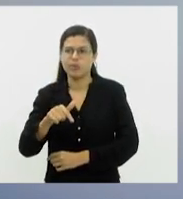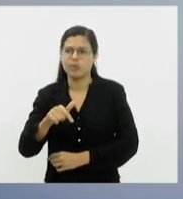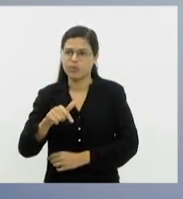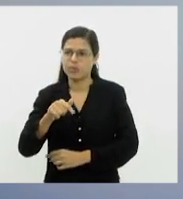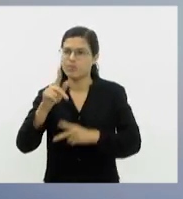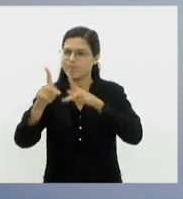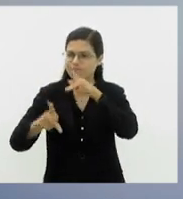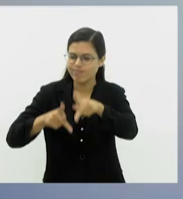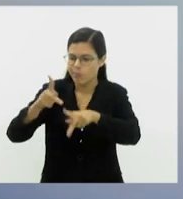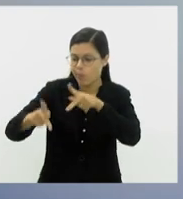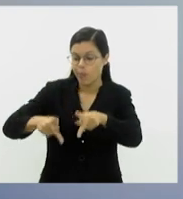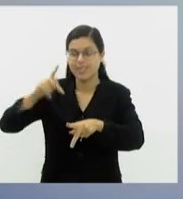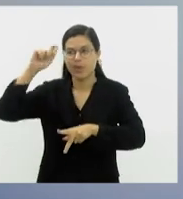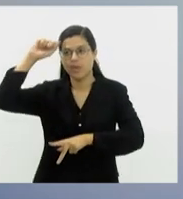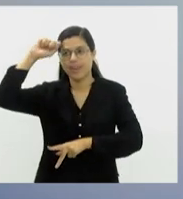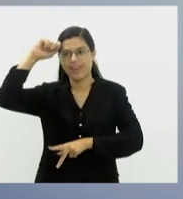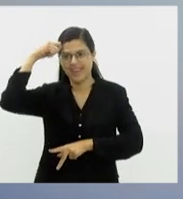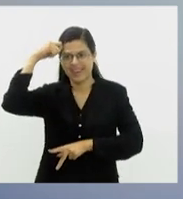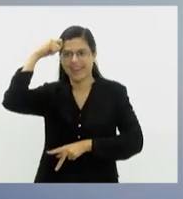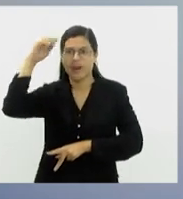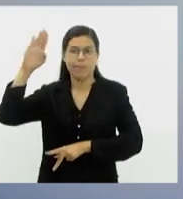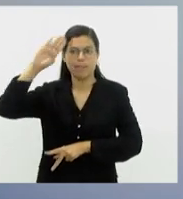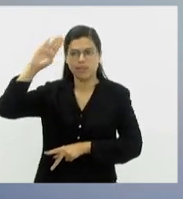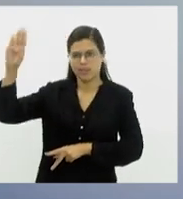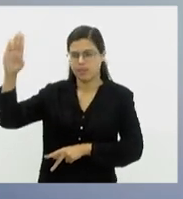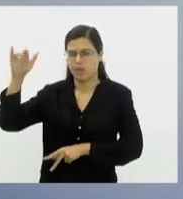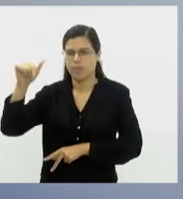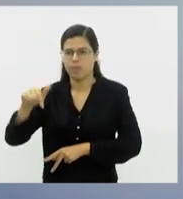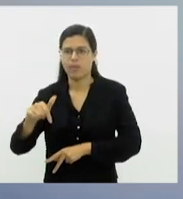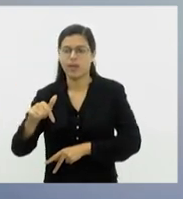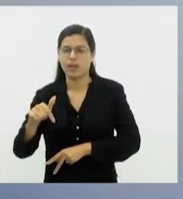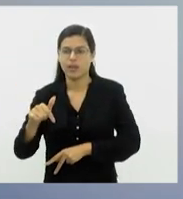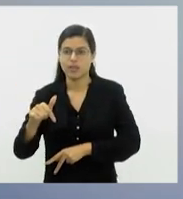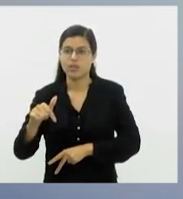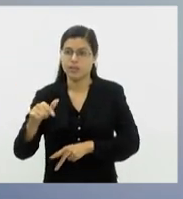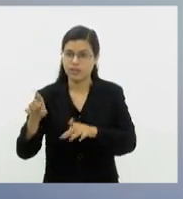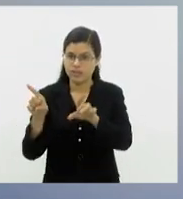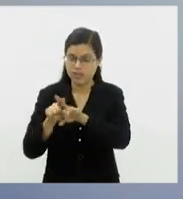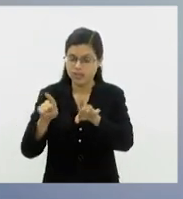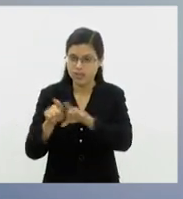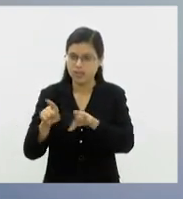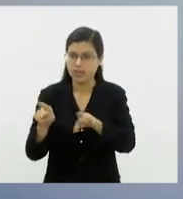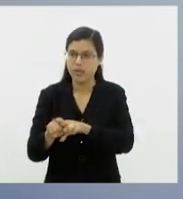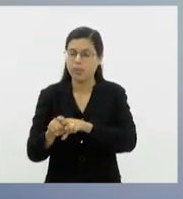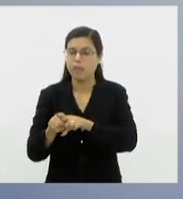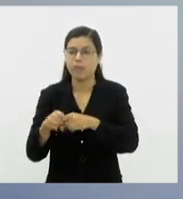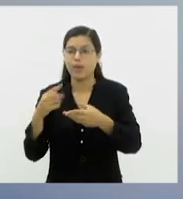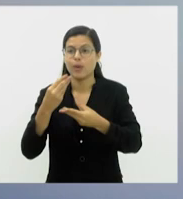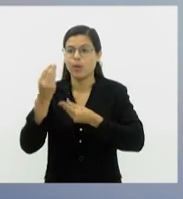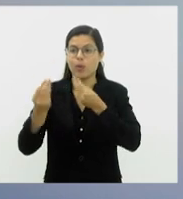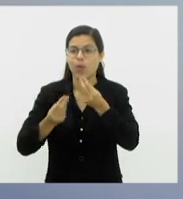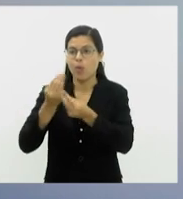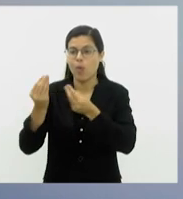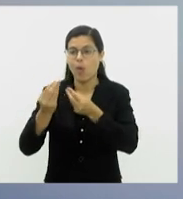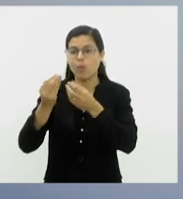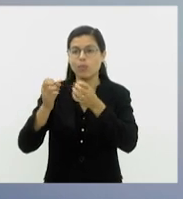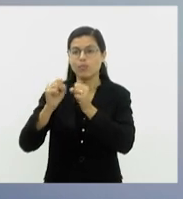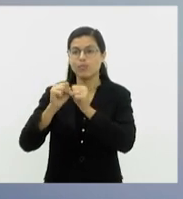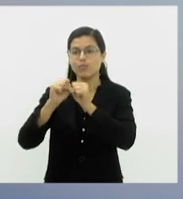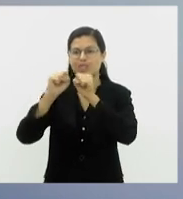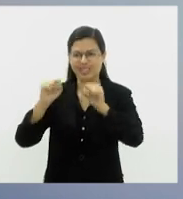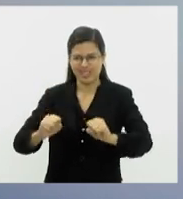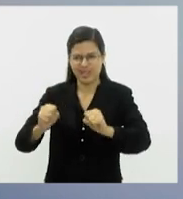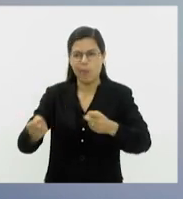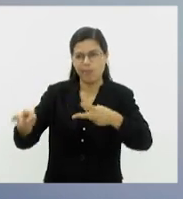população negra especialmente eh considerando ainda a maneira como o sistema prisional